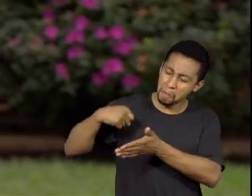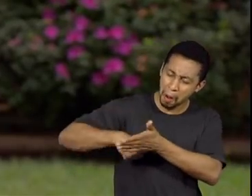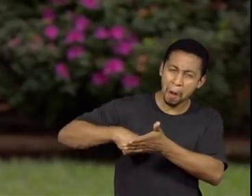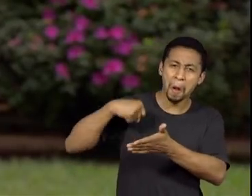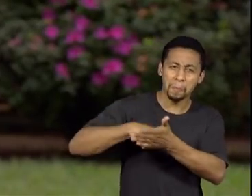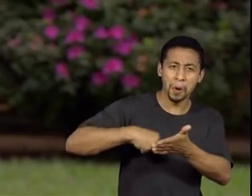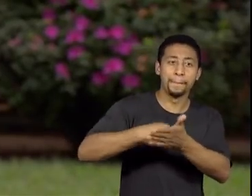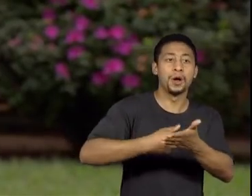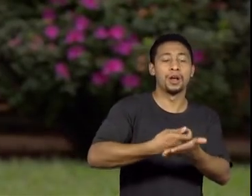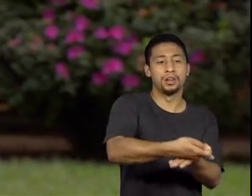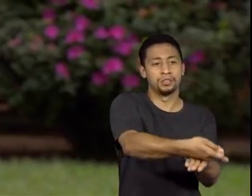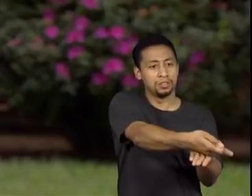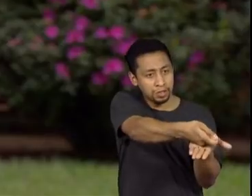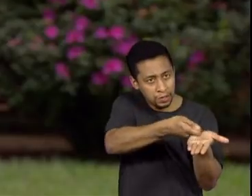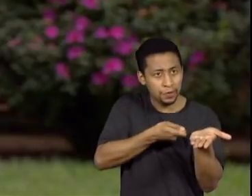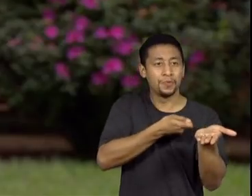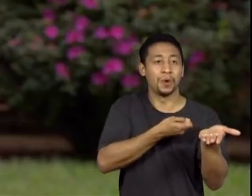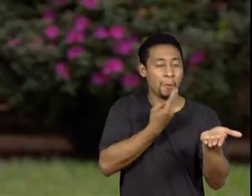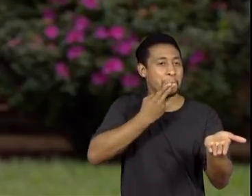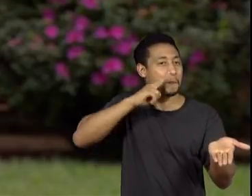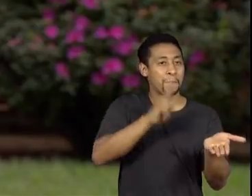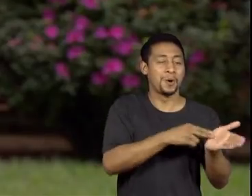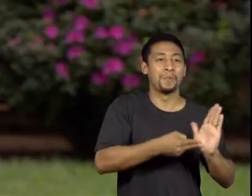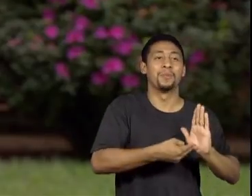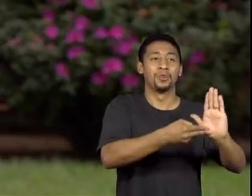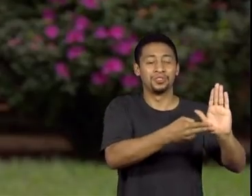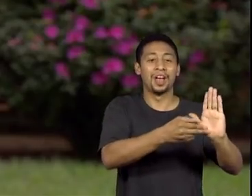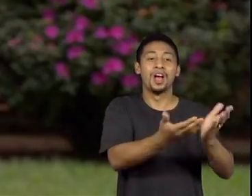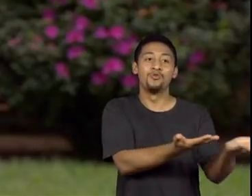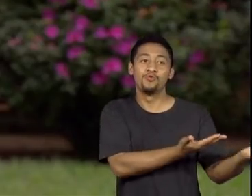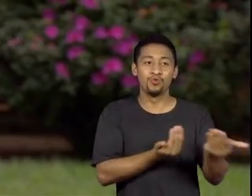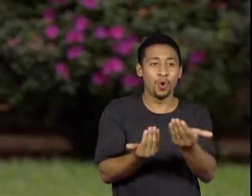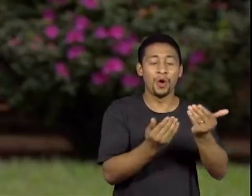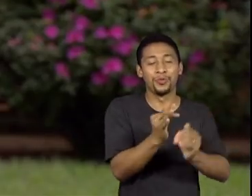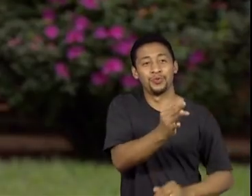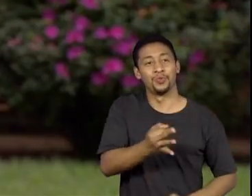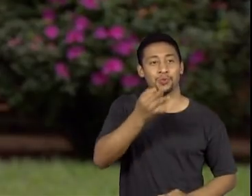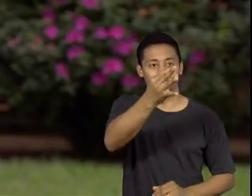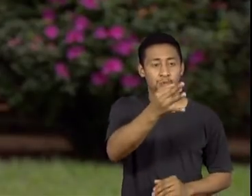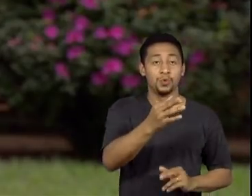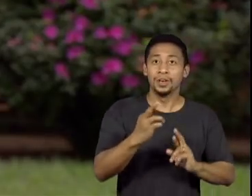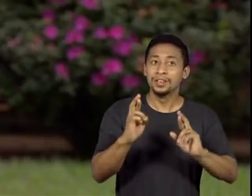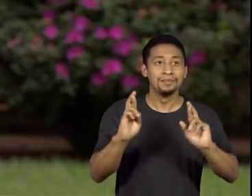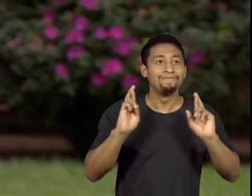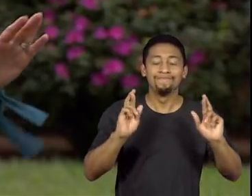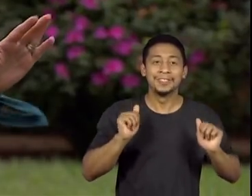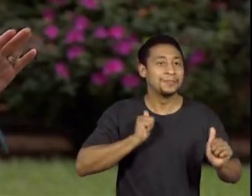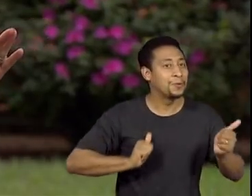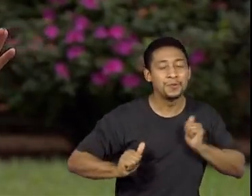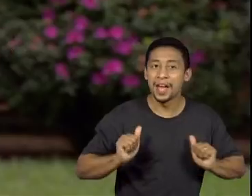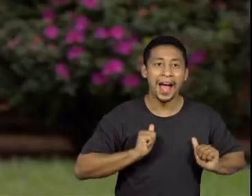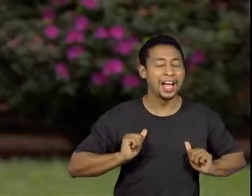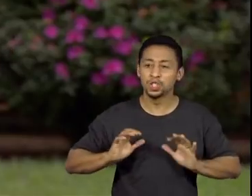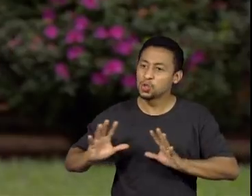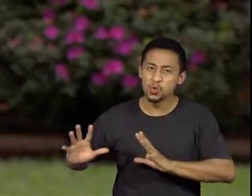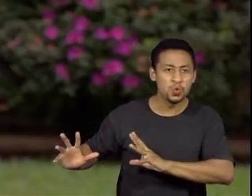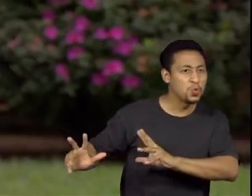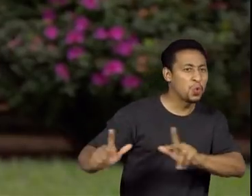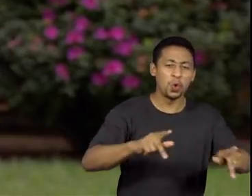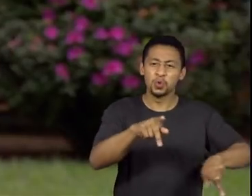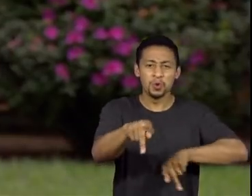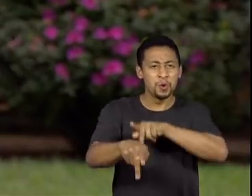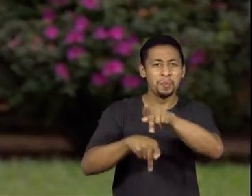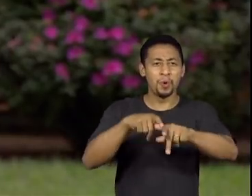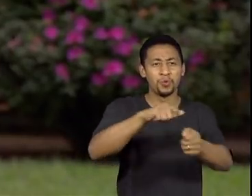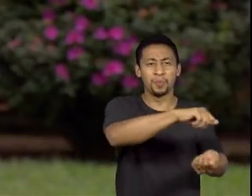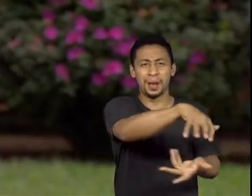carta dedicada aos jovens do futuro. No texto, ele ansiava por uma revolução que unificasse todos os povos do planeta em um só